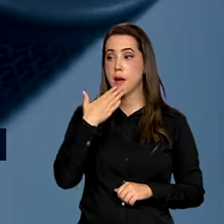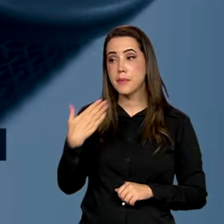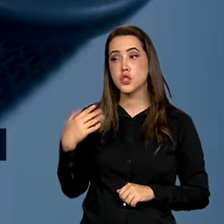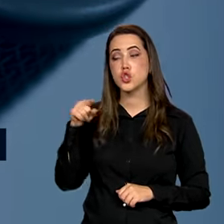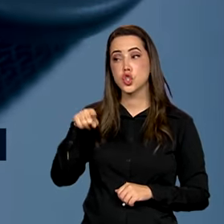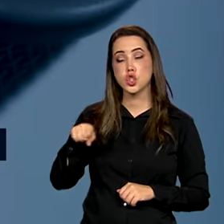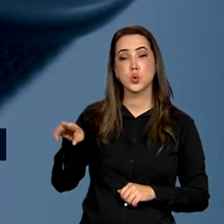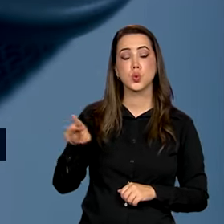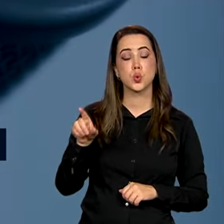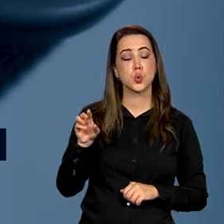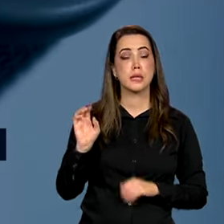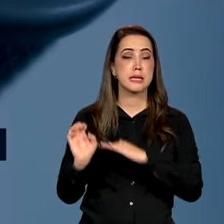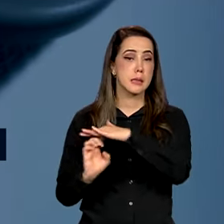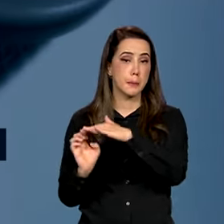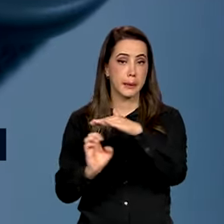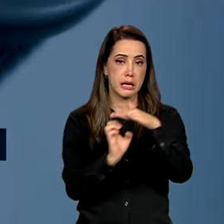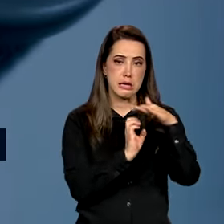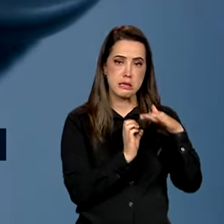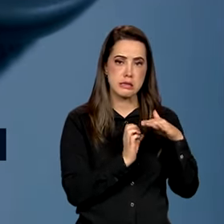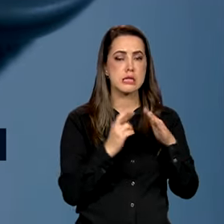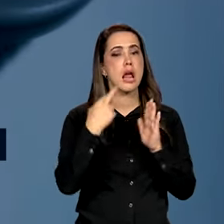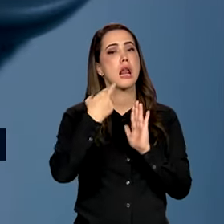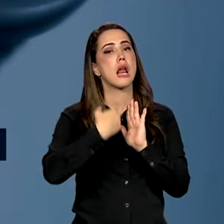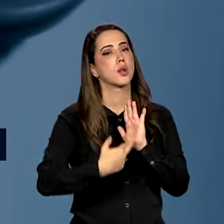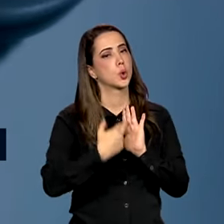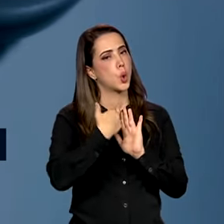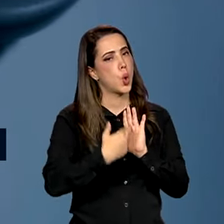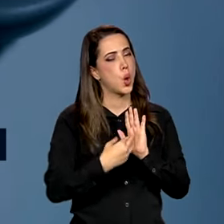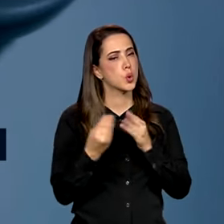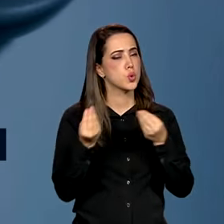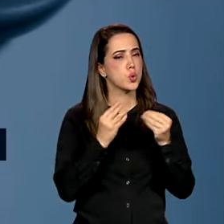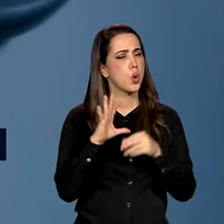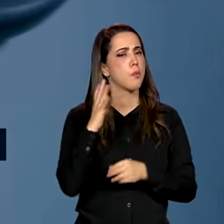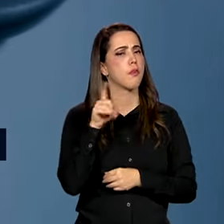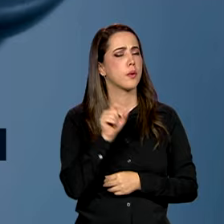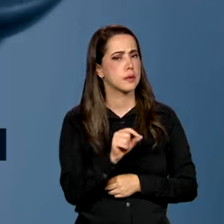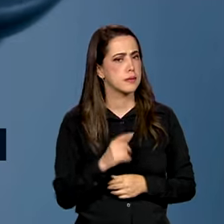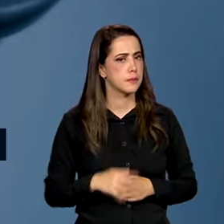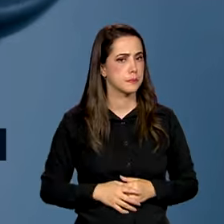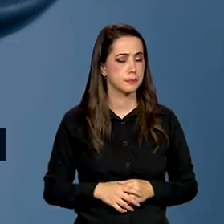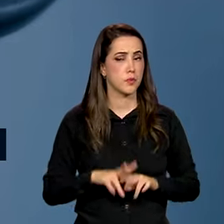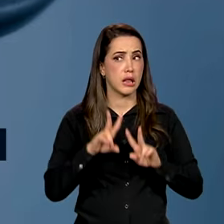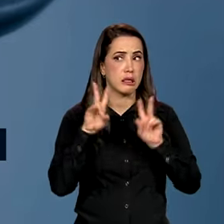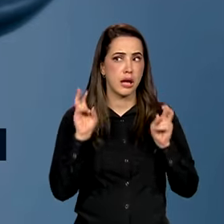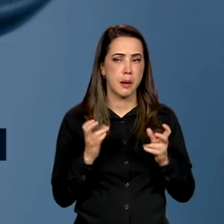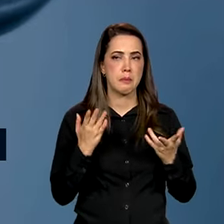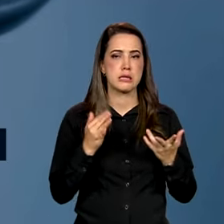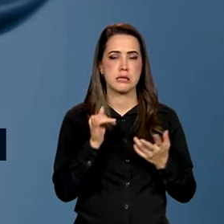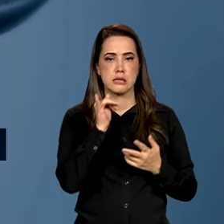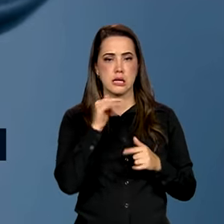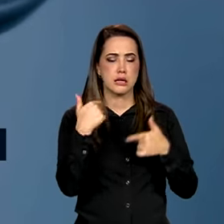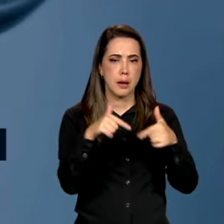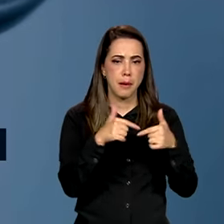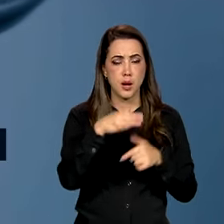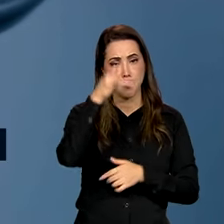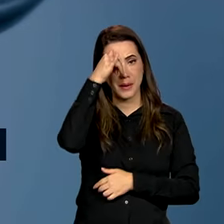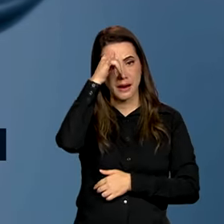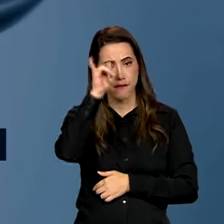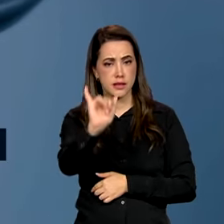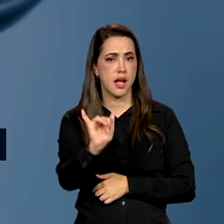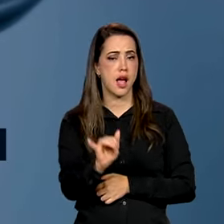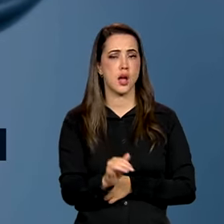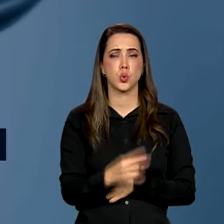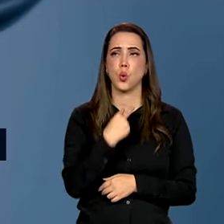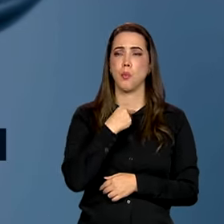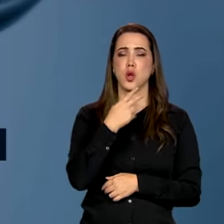sobre as medidas que eles estão adotando ou adotaram sobre medidas proativas ou seja não